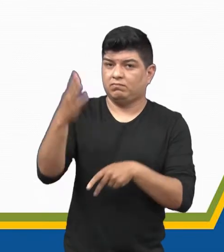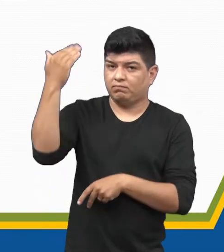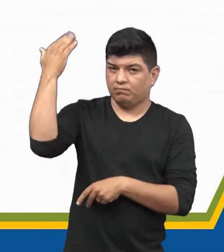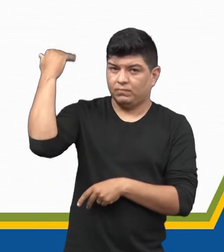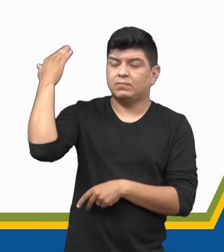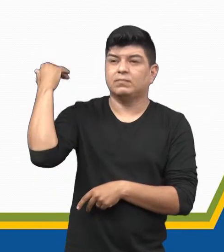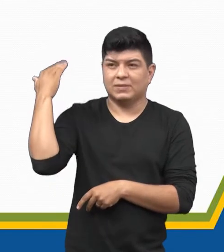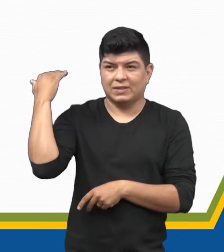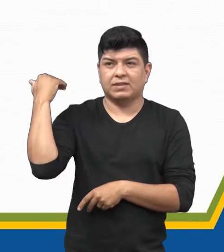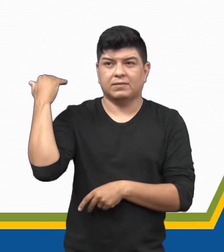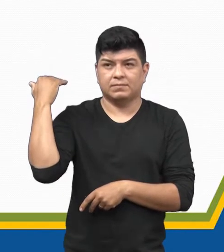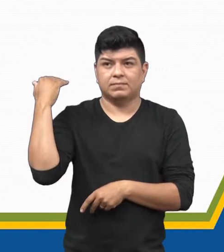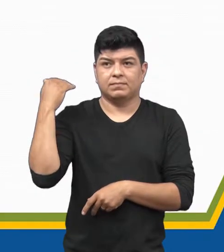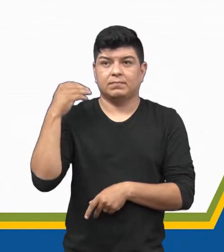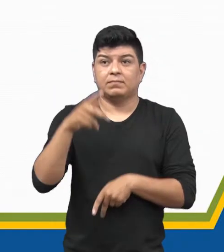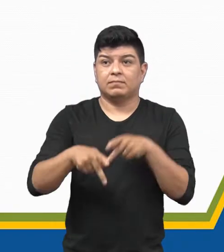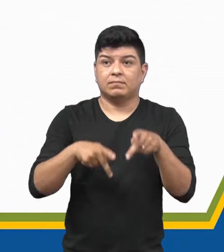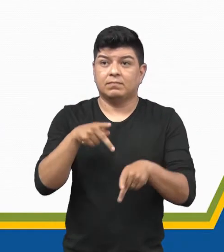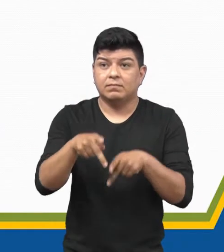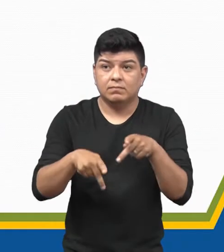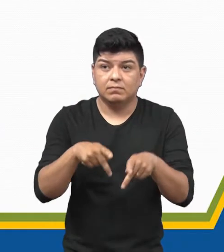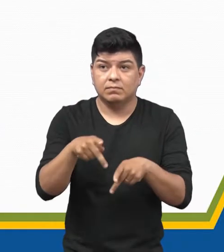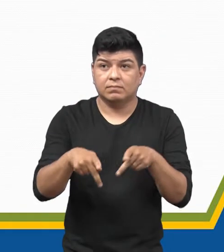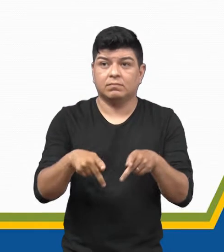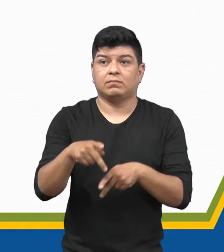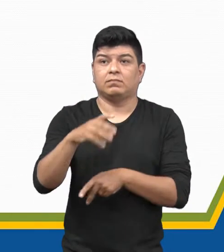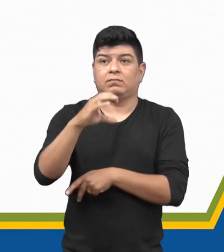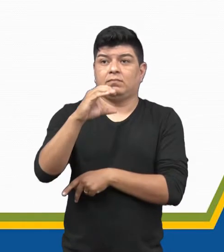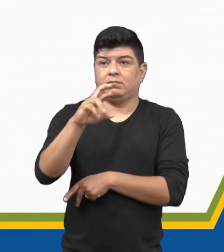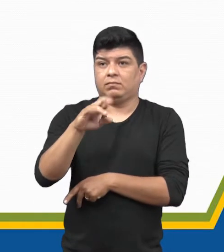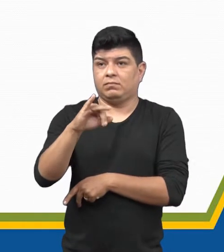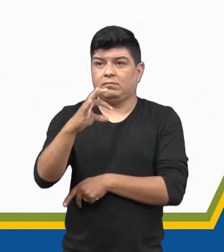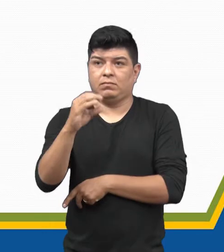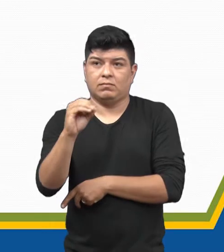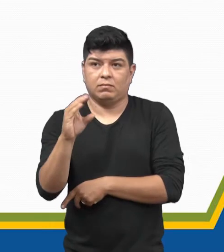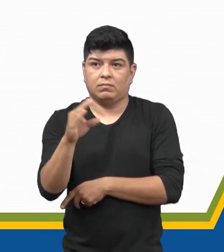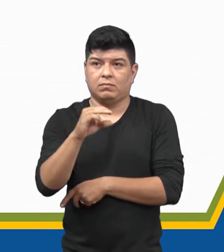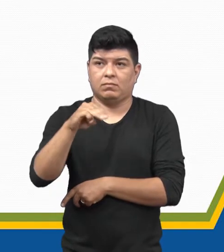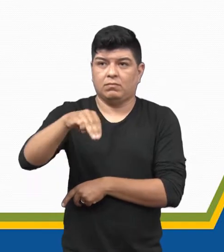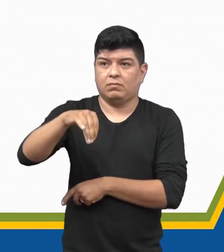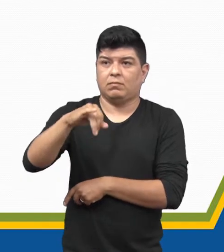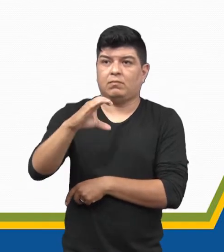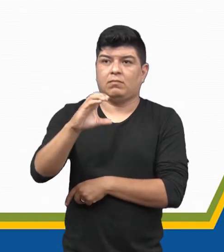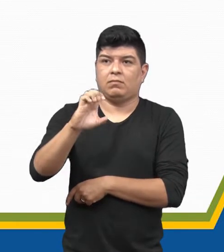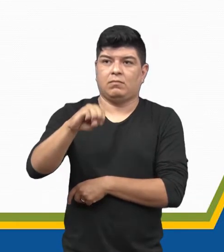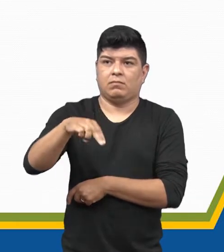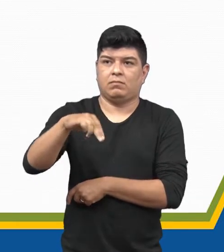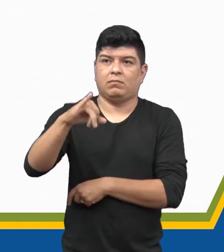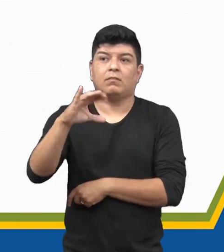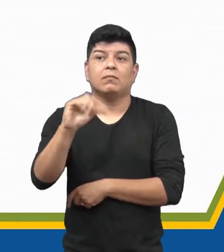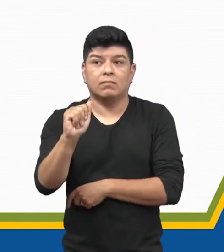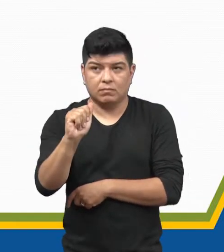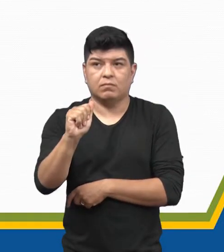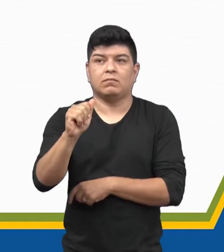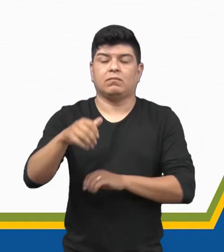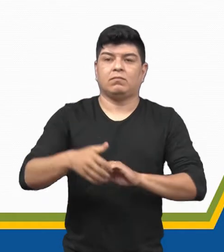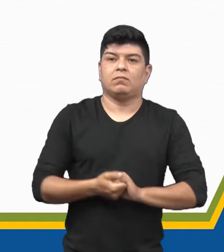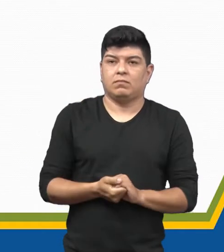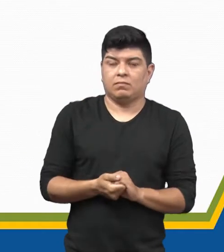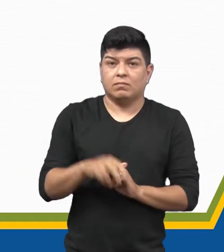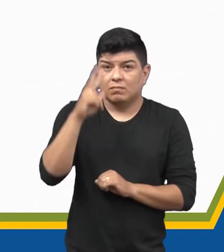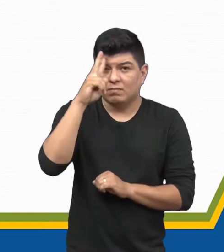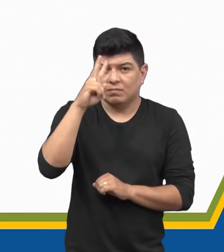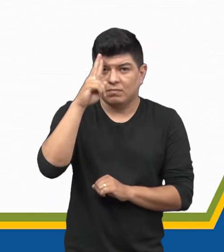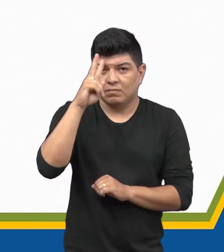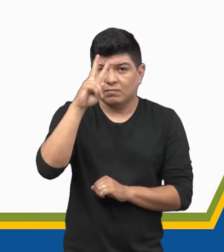antiga, né, que é a civilização creto-micênica, que é formada pelos cretenses e pelos aqueus. Lembrando que os